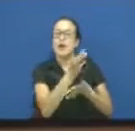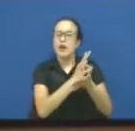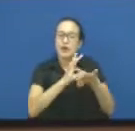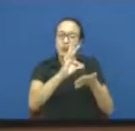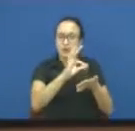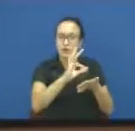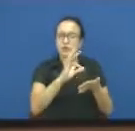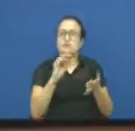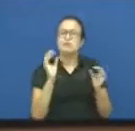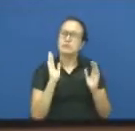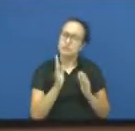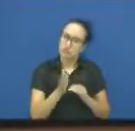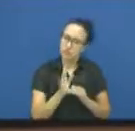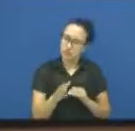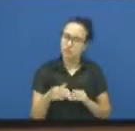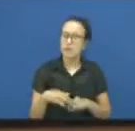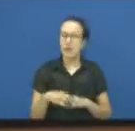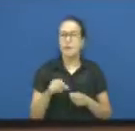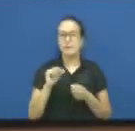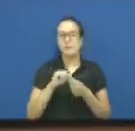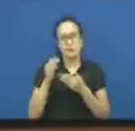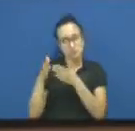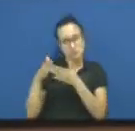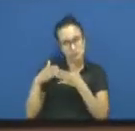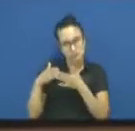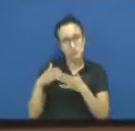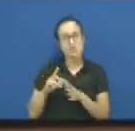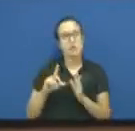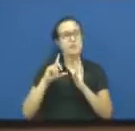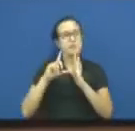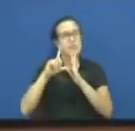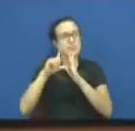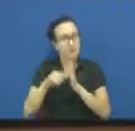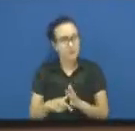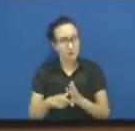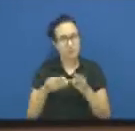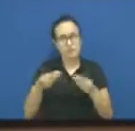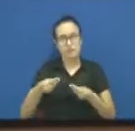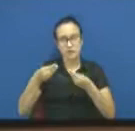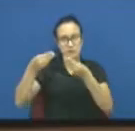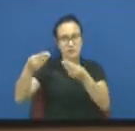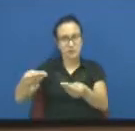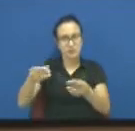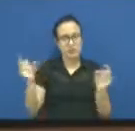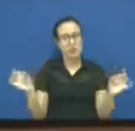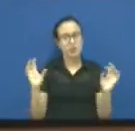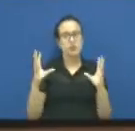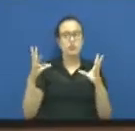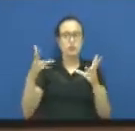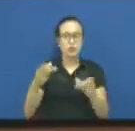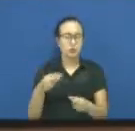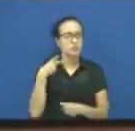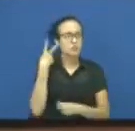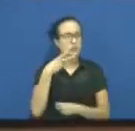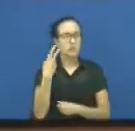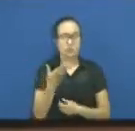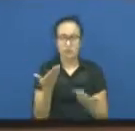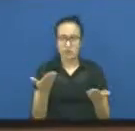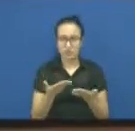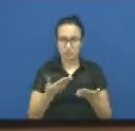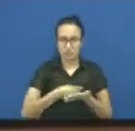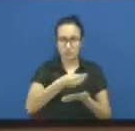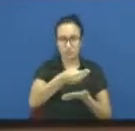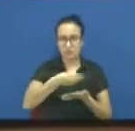foi elaborada pela mesa diretora e será entregue aos nobres vereadores, está sendo entregue aos nobres